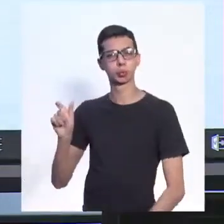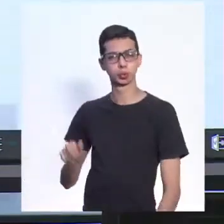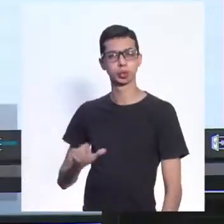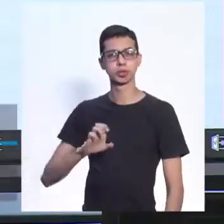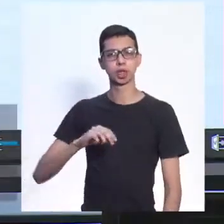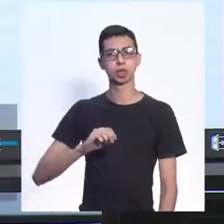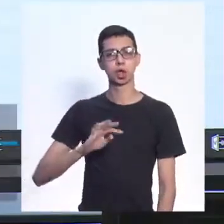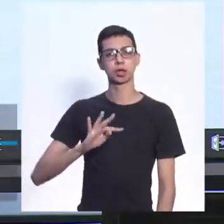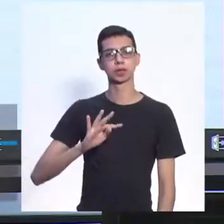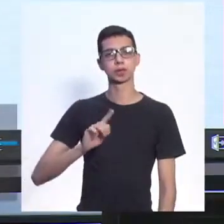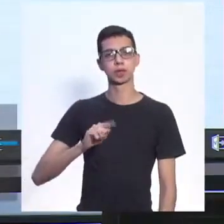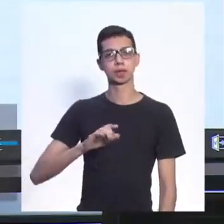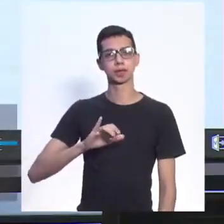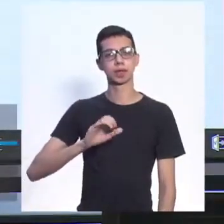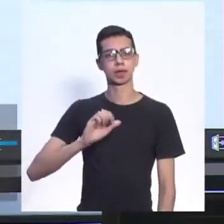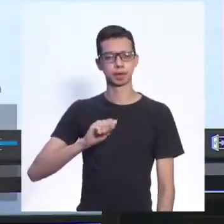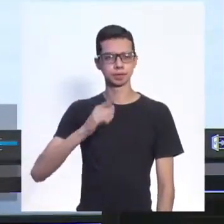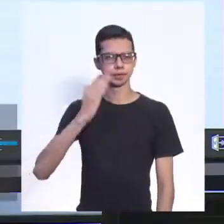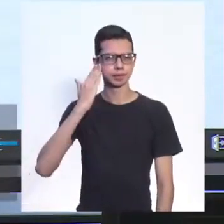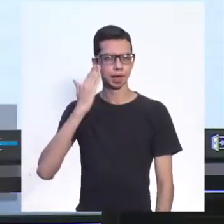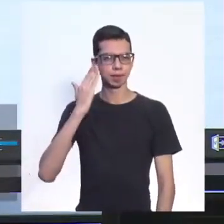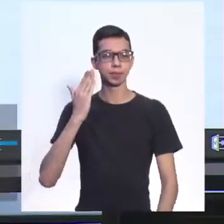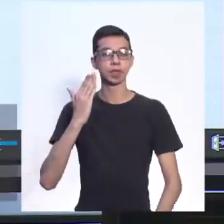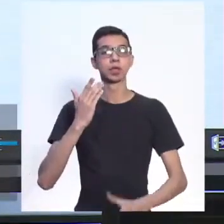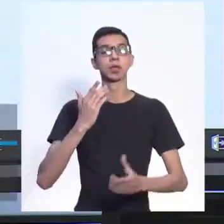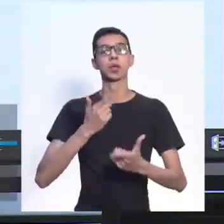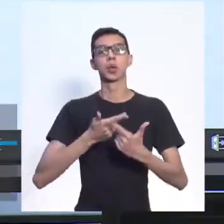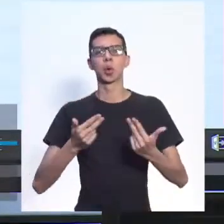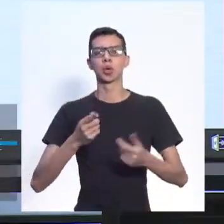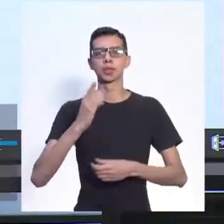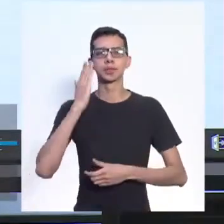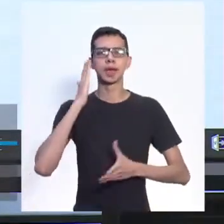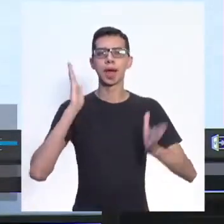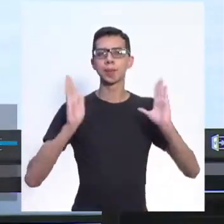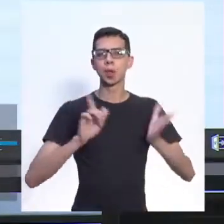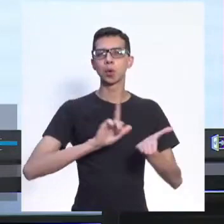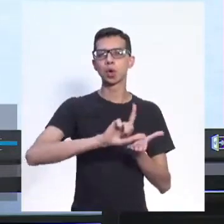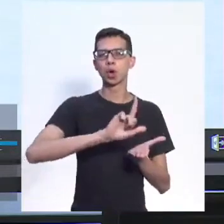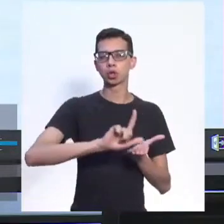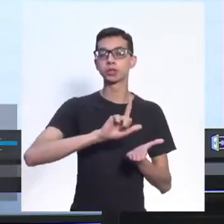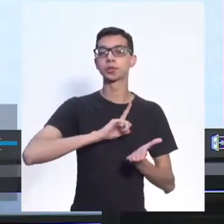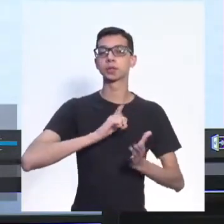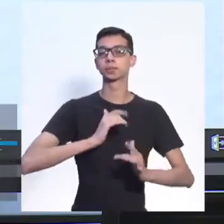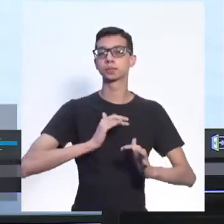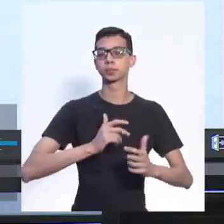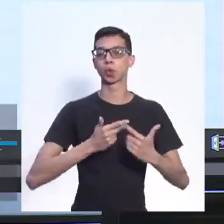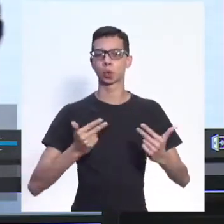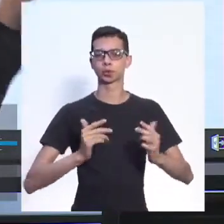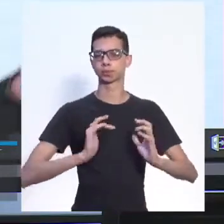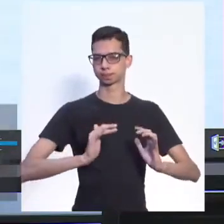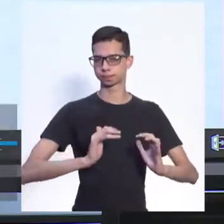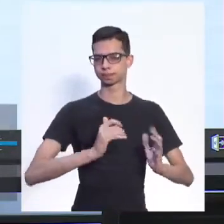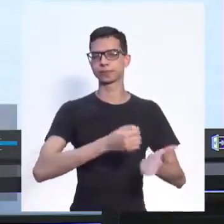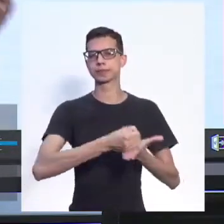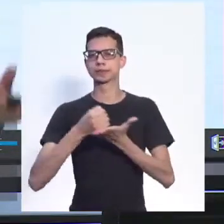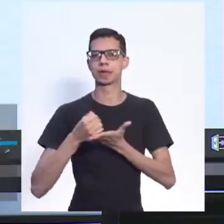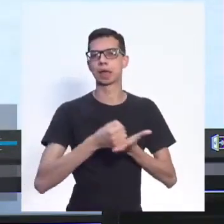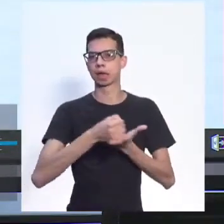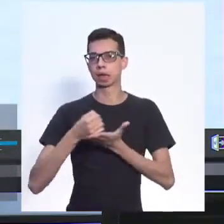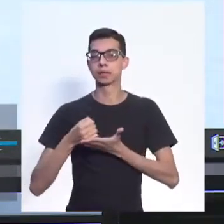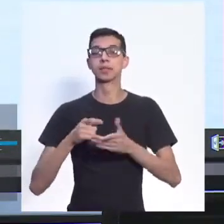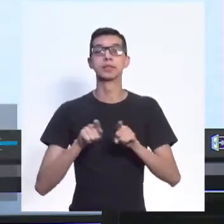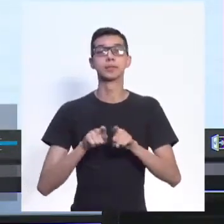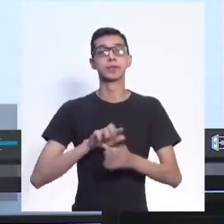vai ter um grande show, aqueles caminhões enormes de logística, vocês sabem que ali tem desde os instrumentos musicais até toda a outra parte.